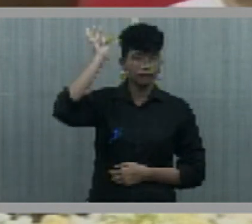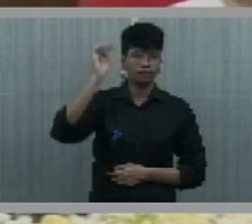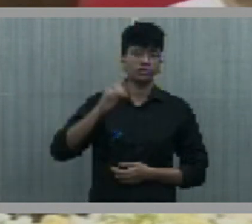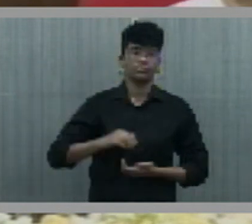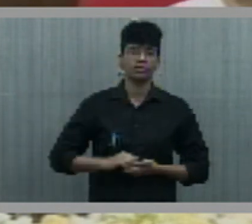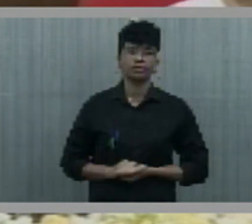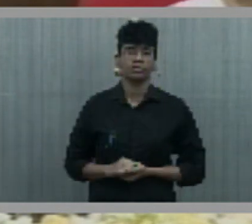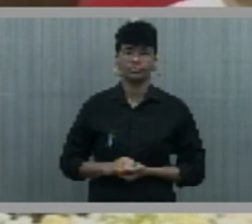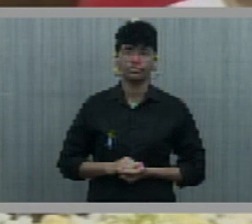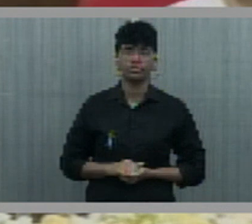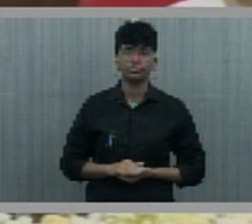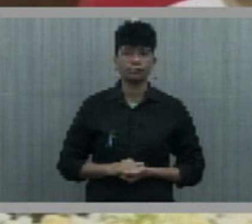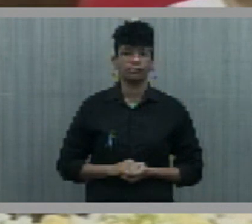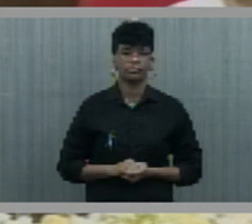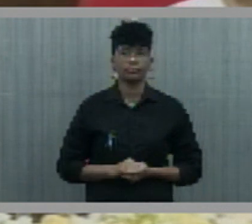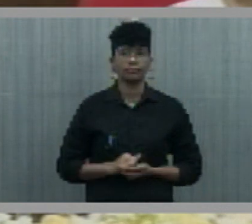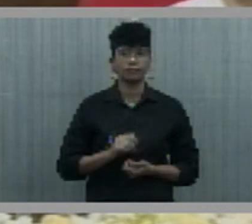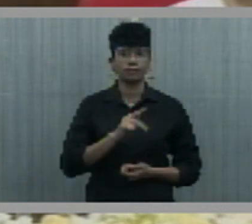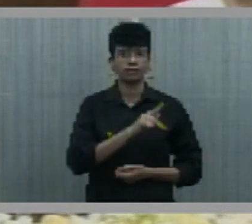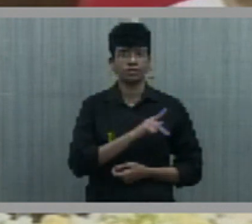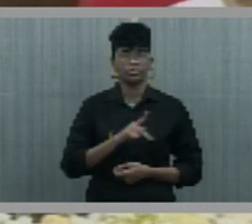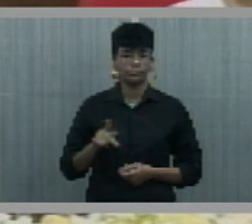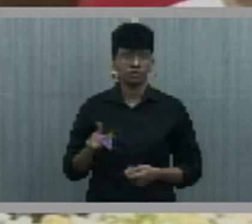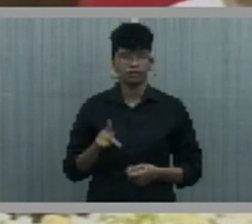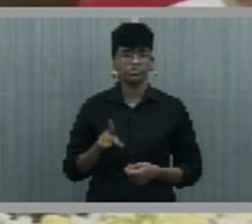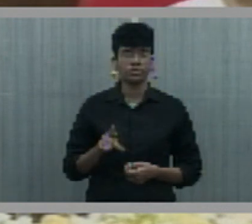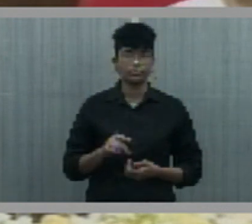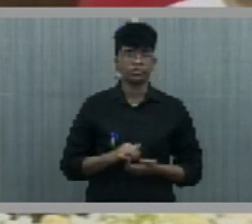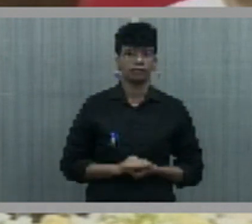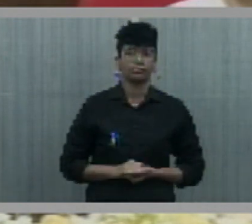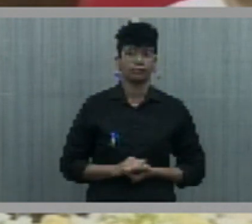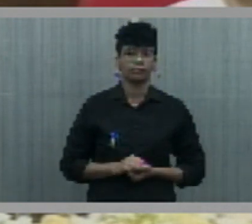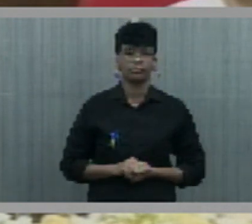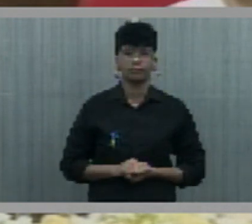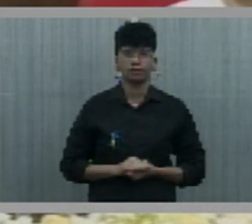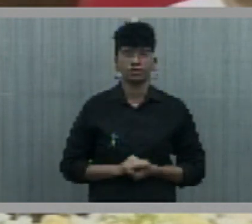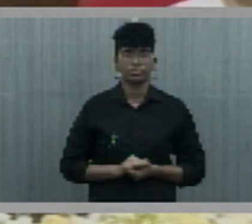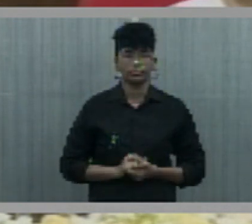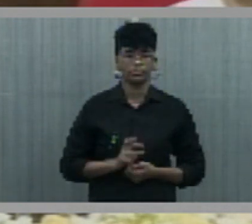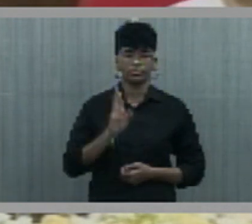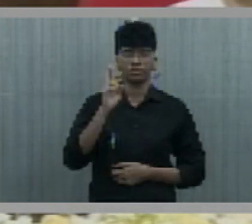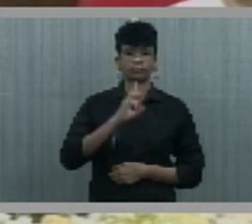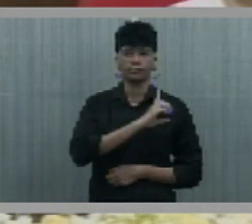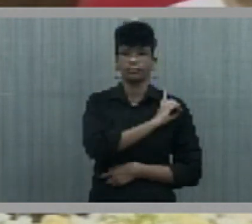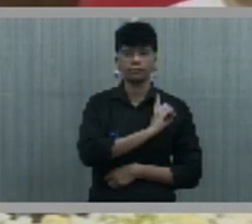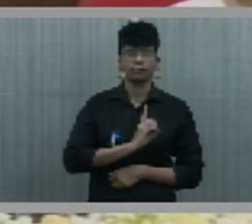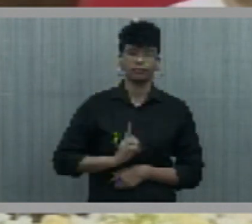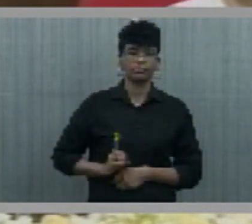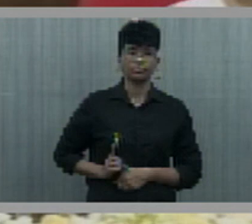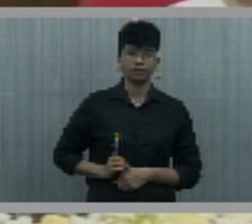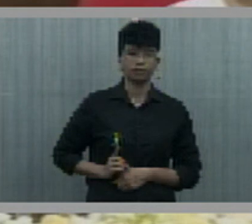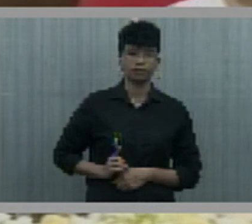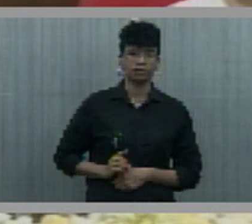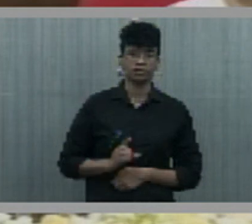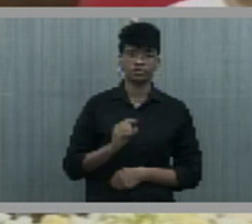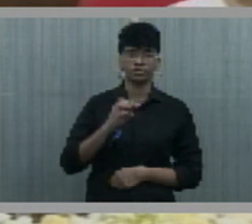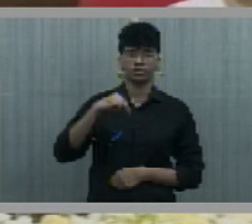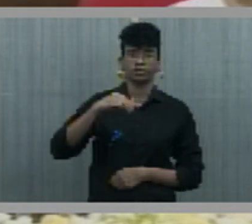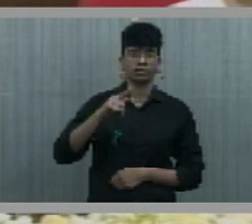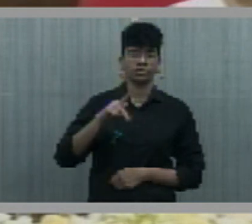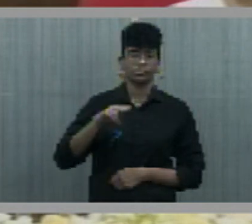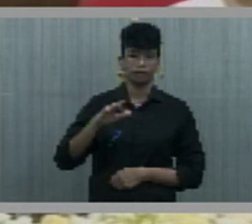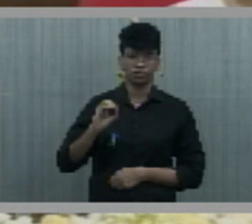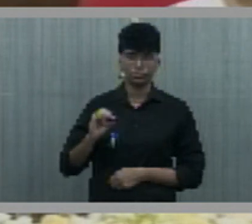Temístocles, filho, presidente desta casa. Excelentíssimo senhor deputado Firmino Paulo, até o momento